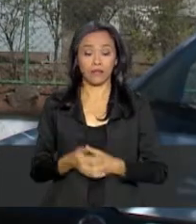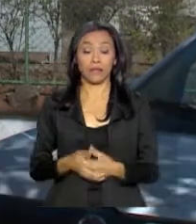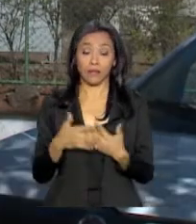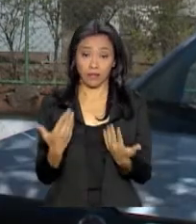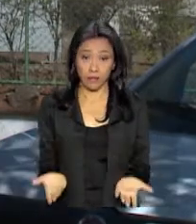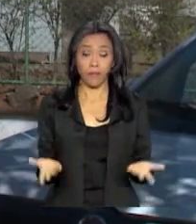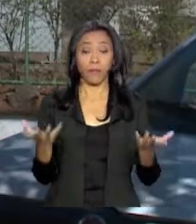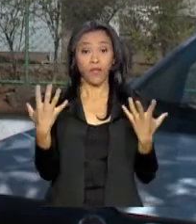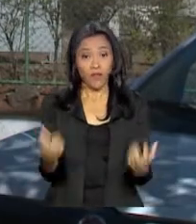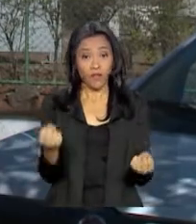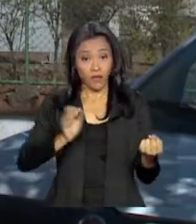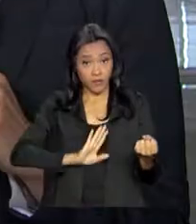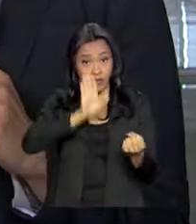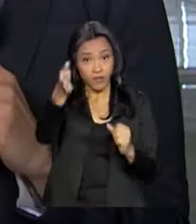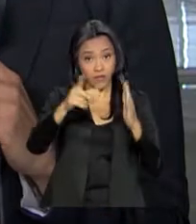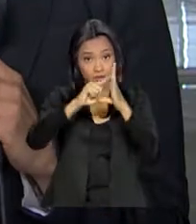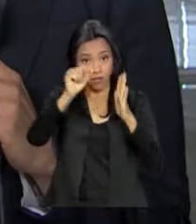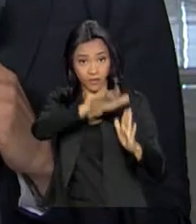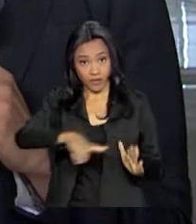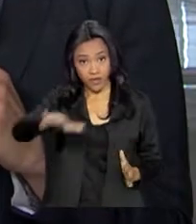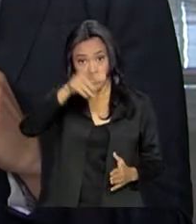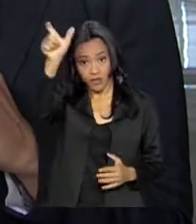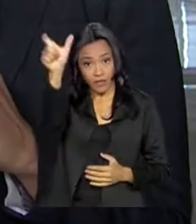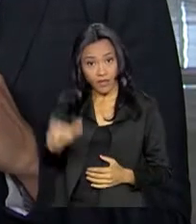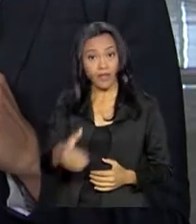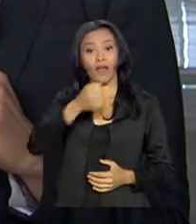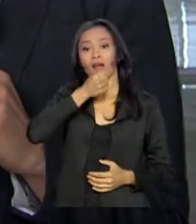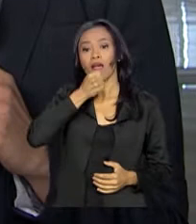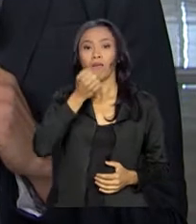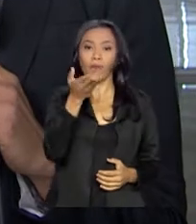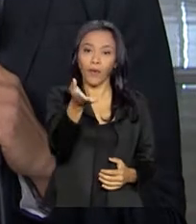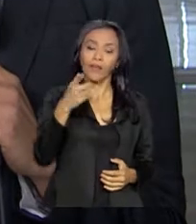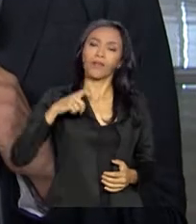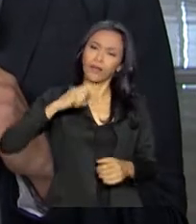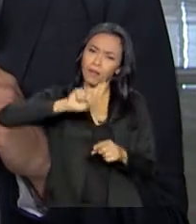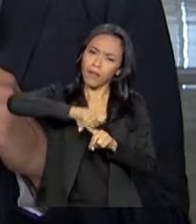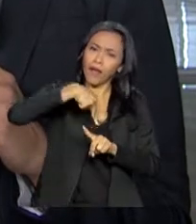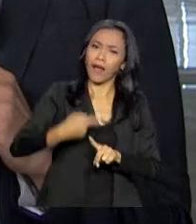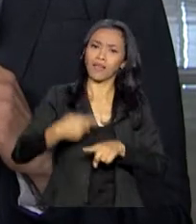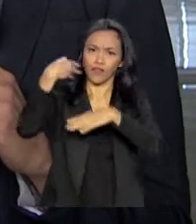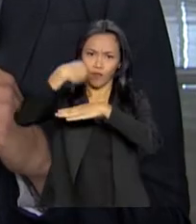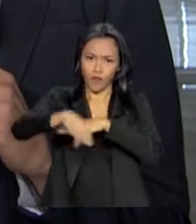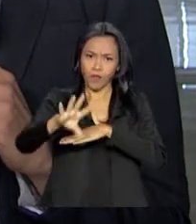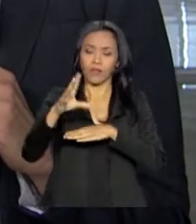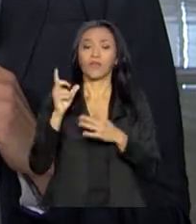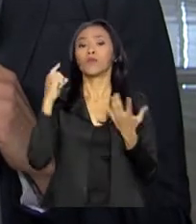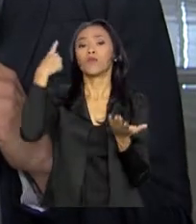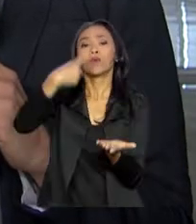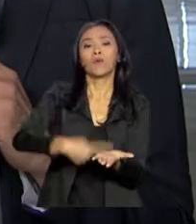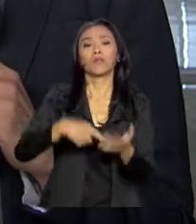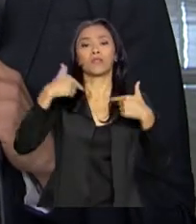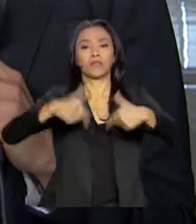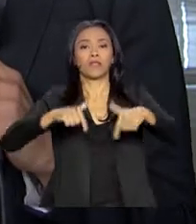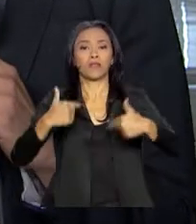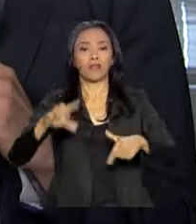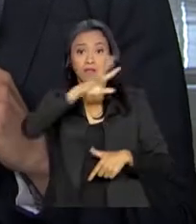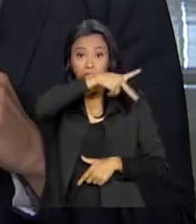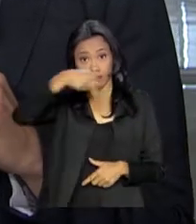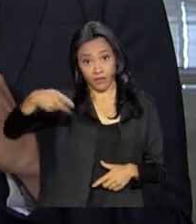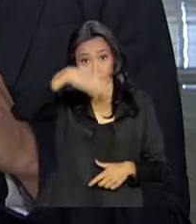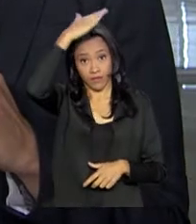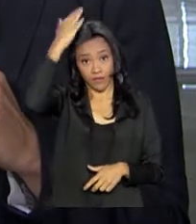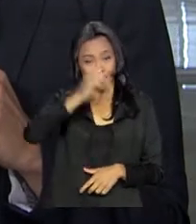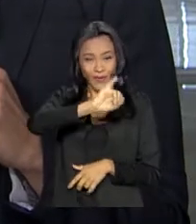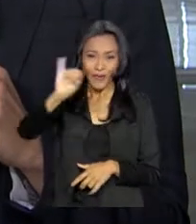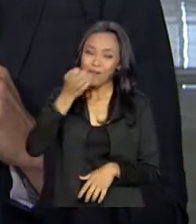vamos agora até o palácio do planalto onde a repórter gabriela noronha tem as informações sobre a agenda do presidente michel temer lá